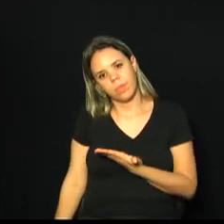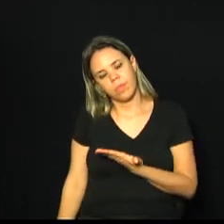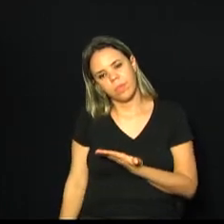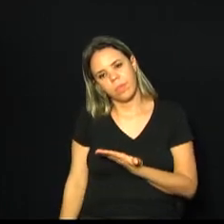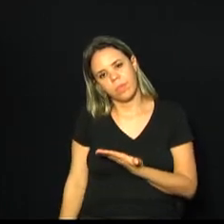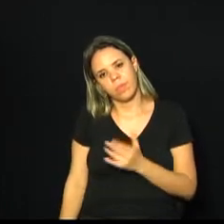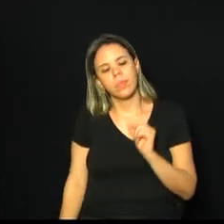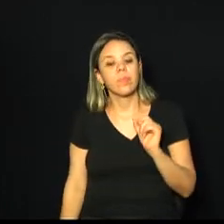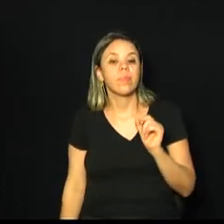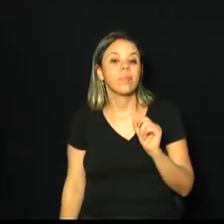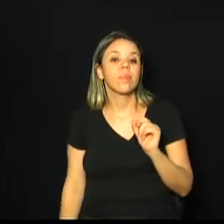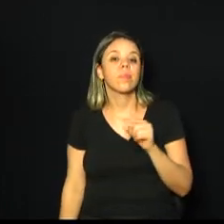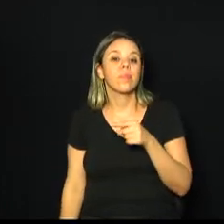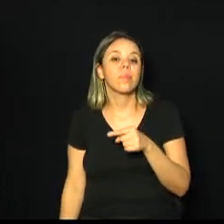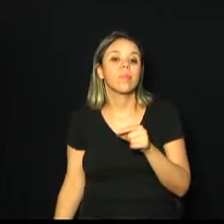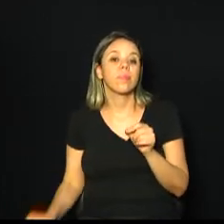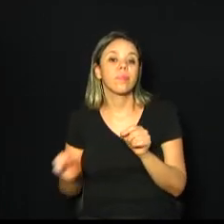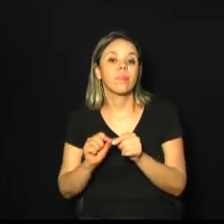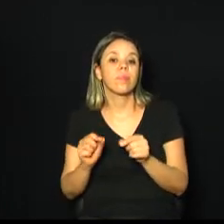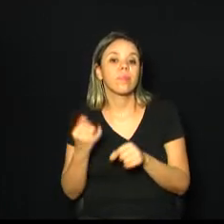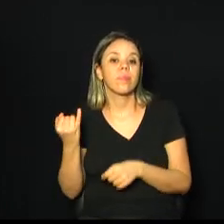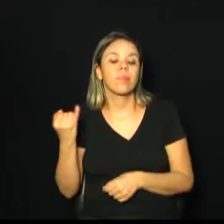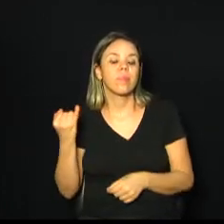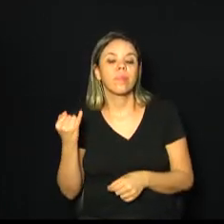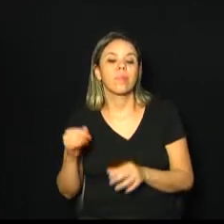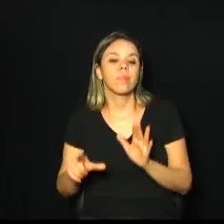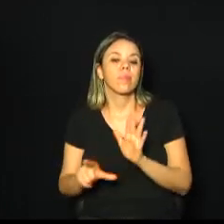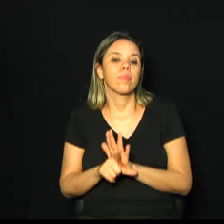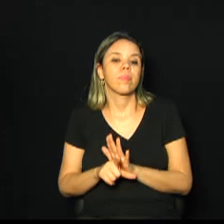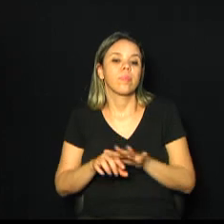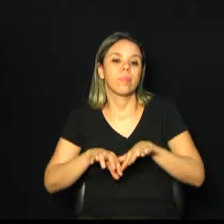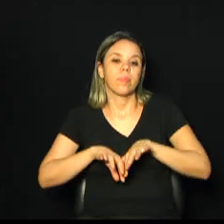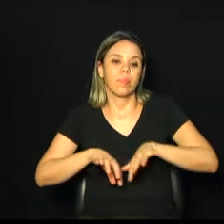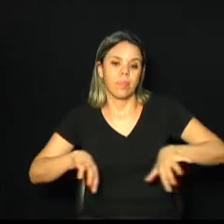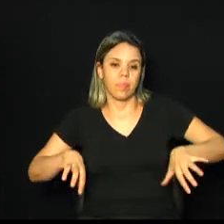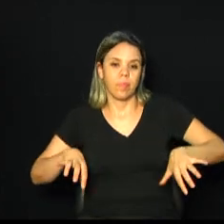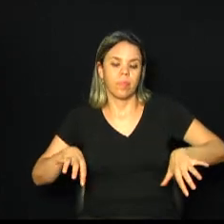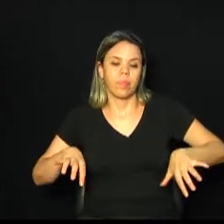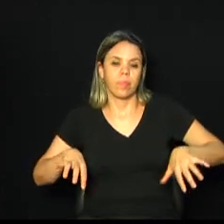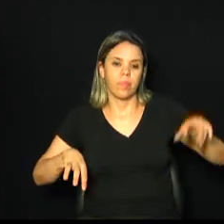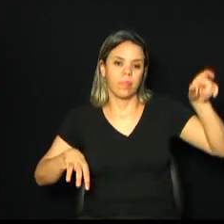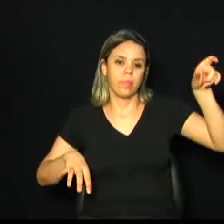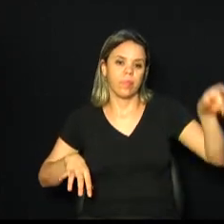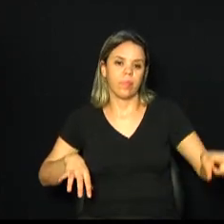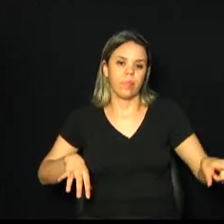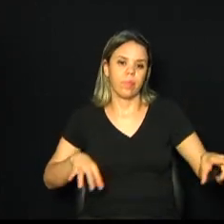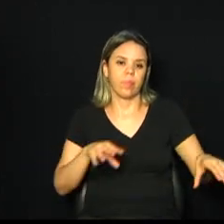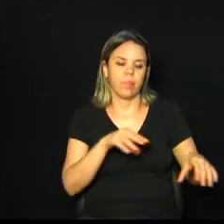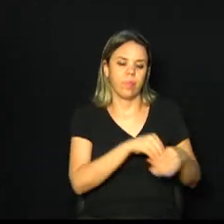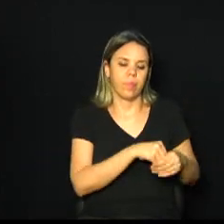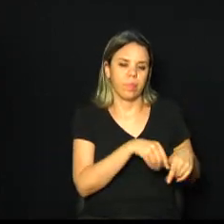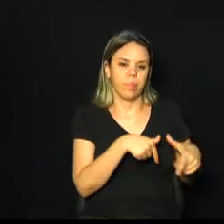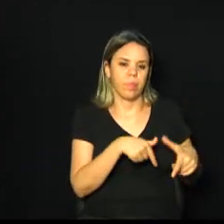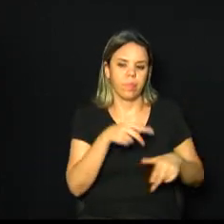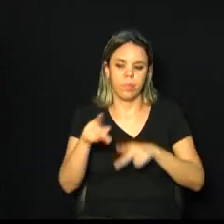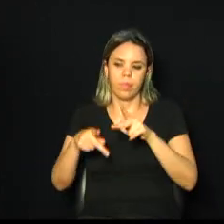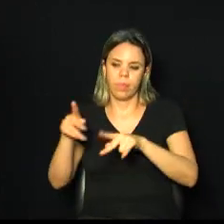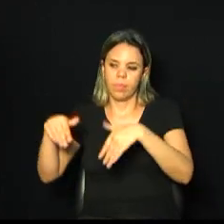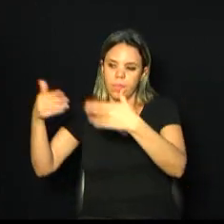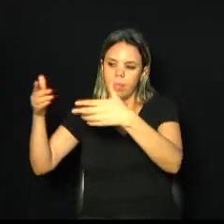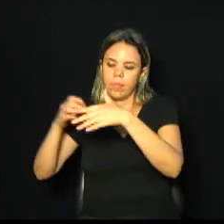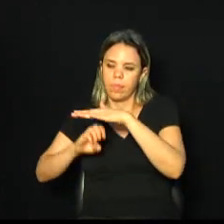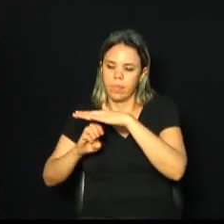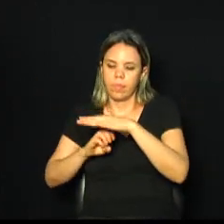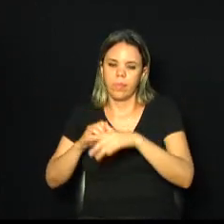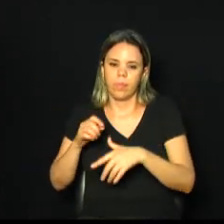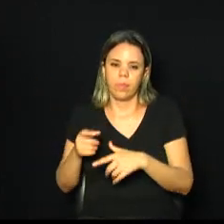O que essa lei faz de importante? Ela faz uma divisão das pessoas internas, das pessoas externas